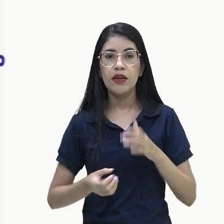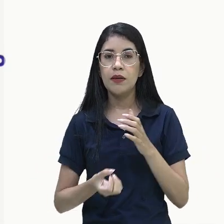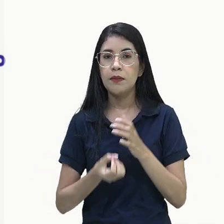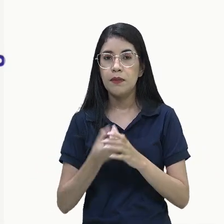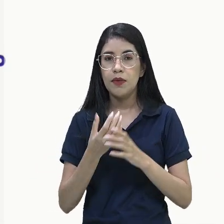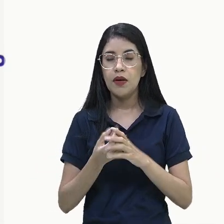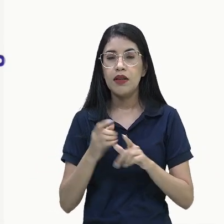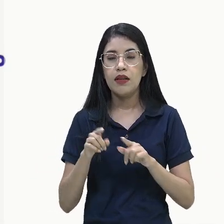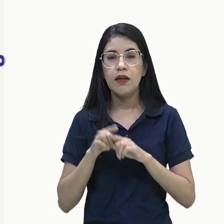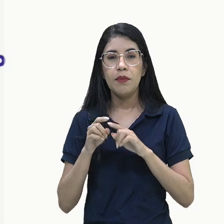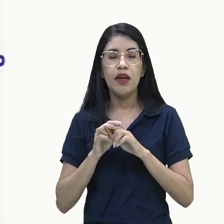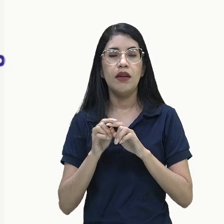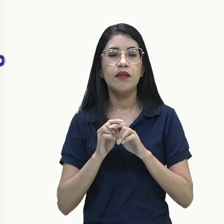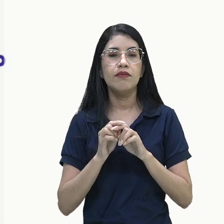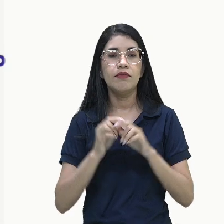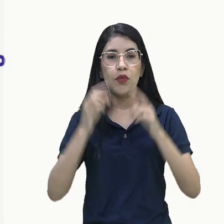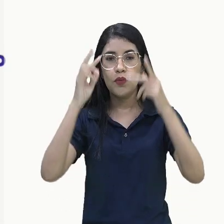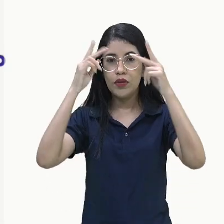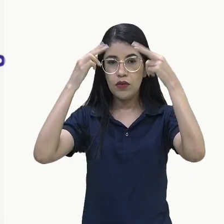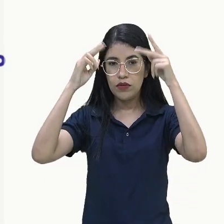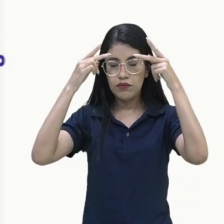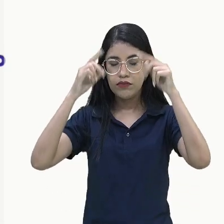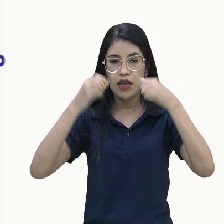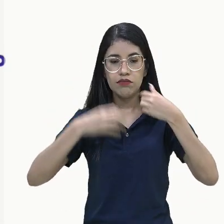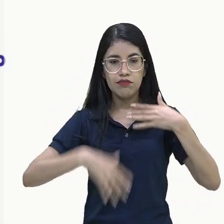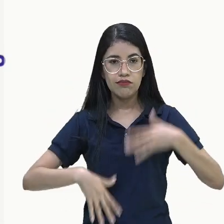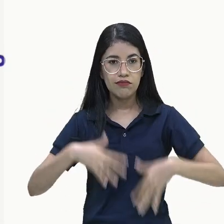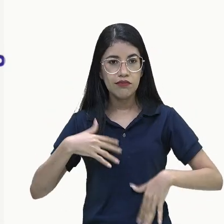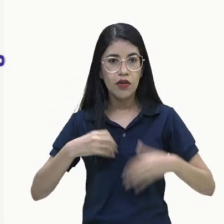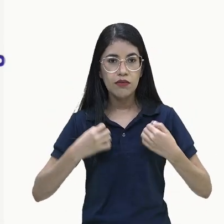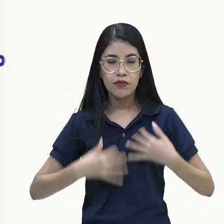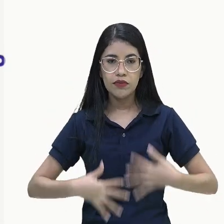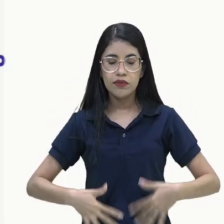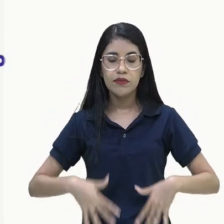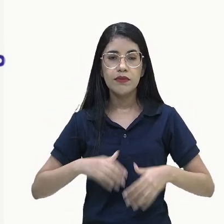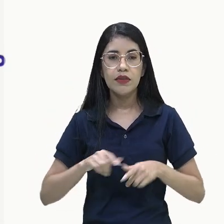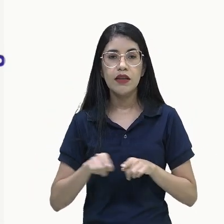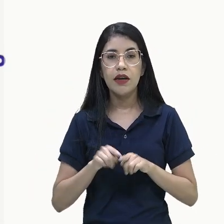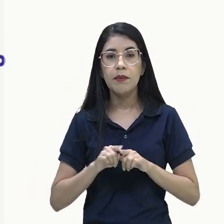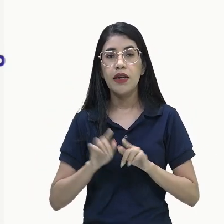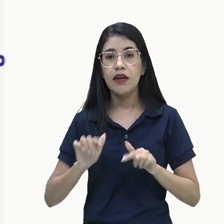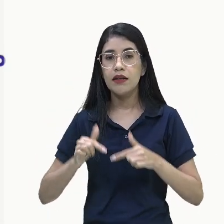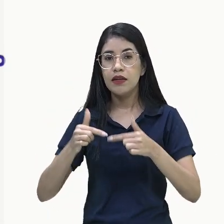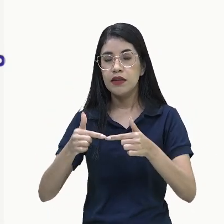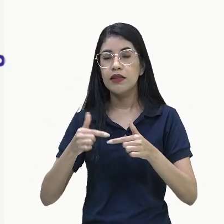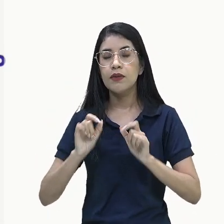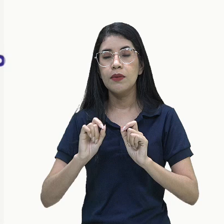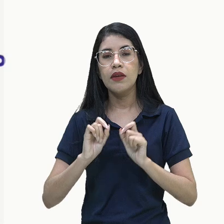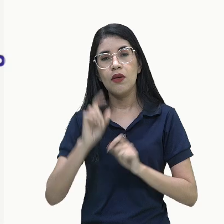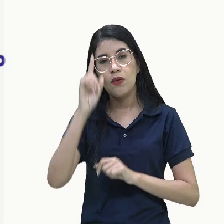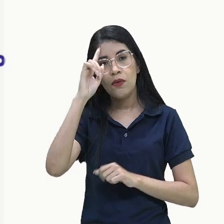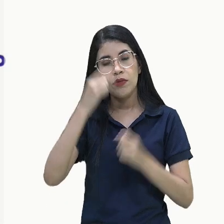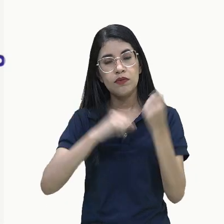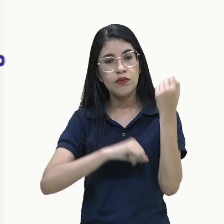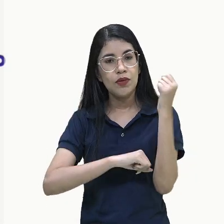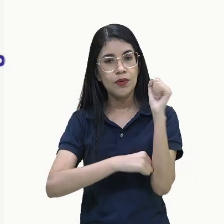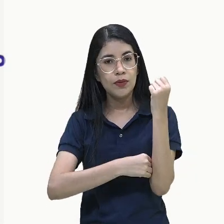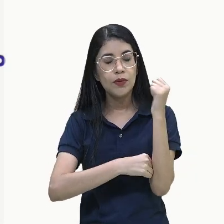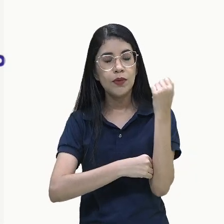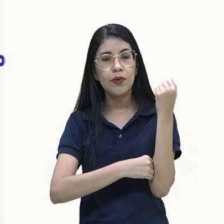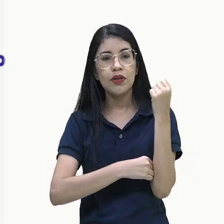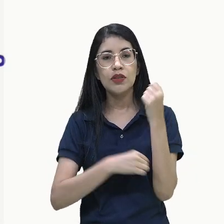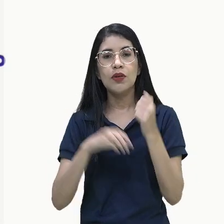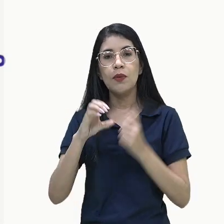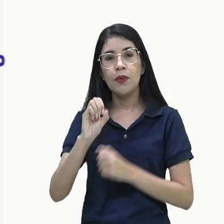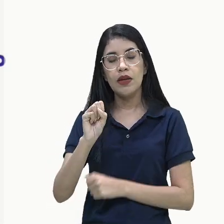por neurônios estão espalhados por todo o corpo e eles vão realizar os comandos motores do sistema nervoso